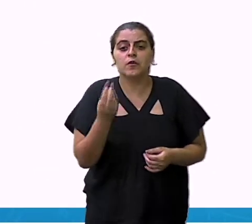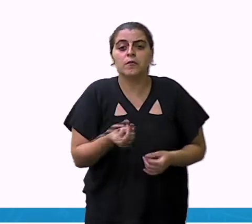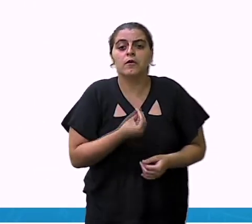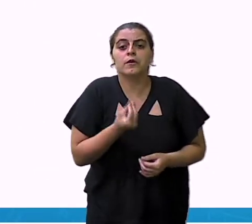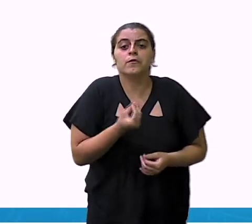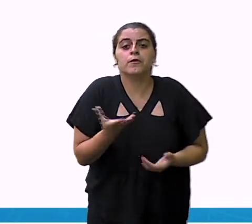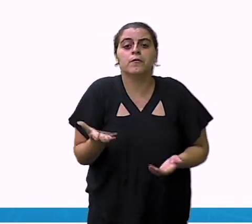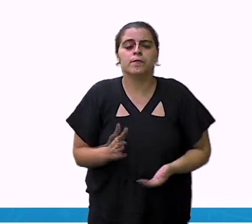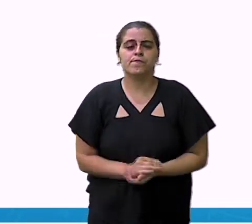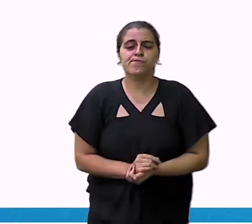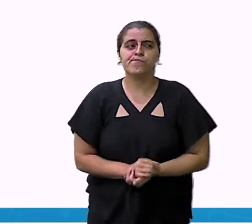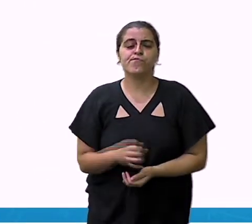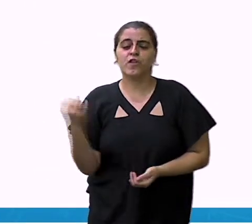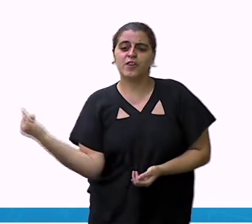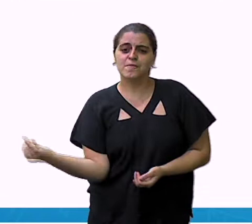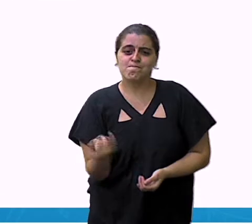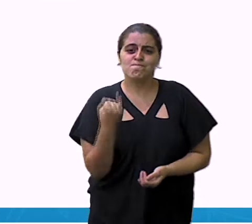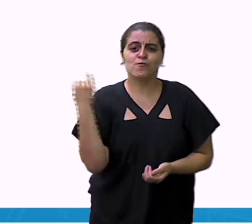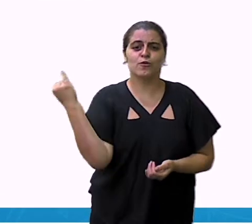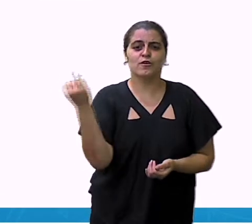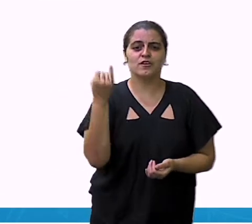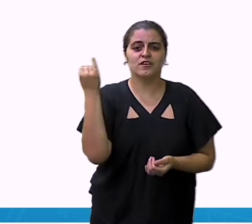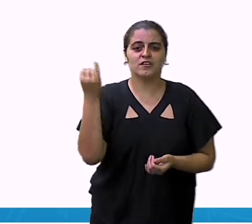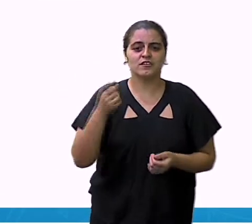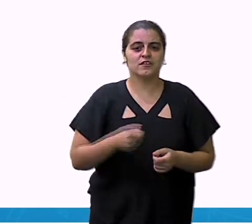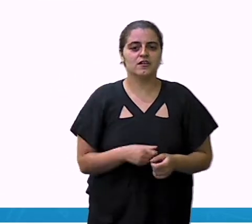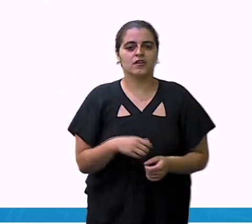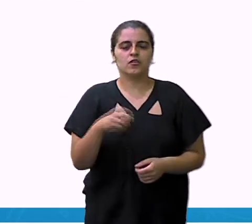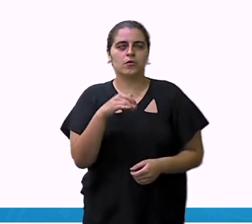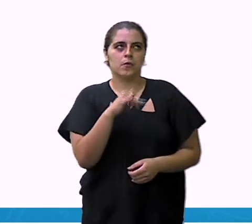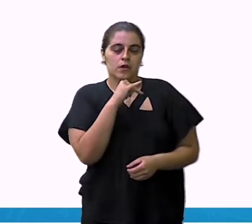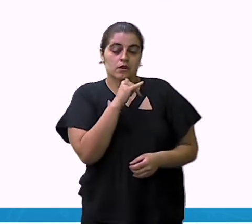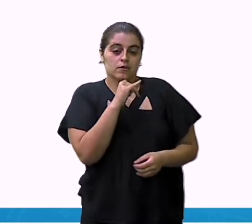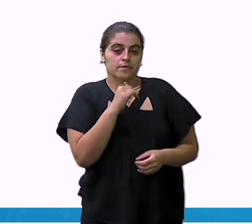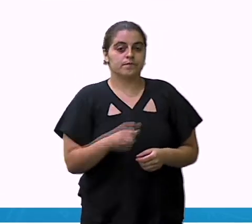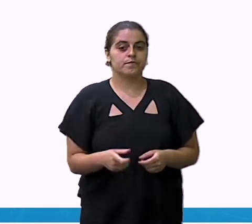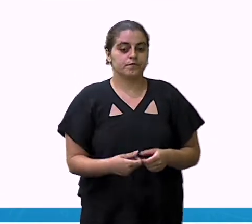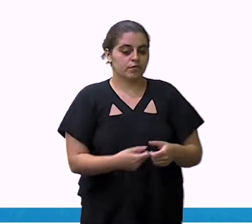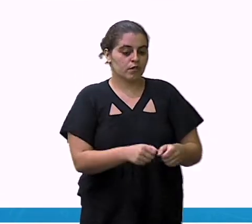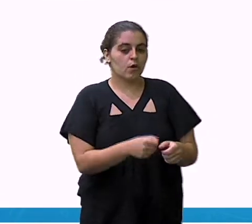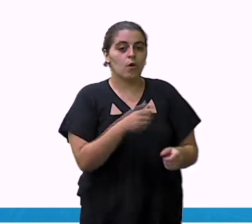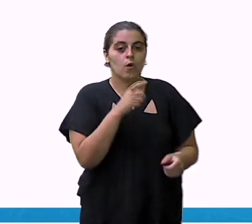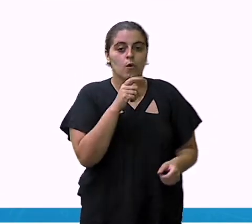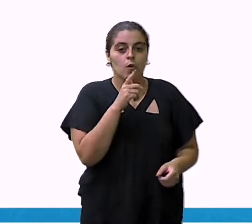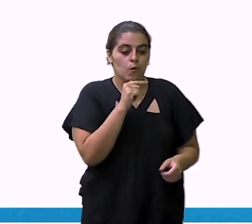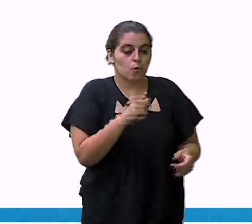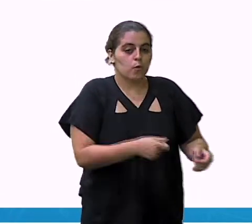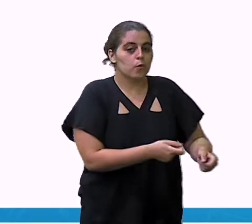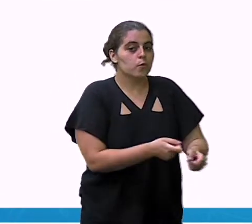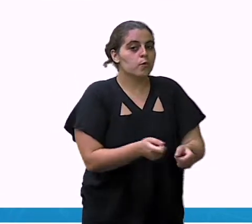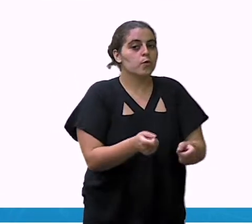A água é importante para a irrigação das plantações. Você consegue a